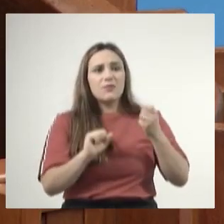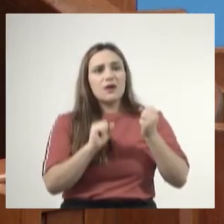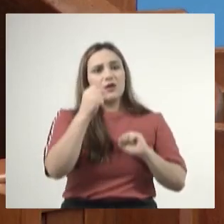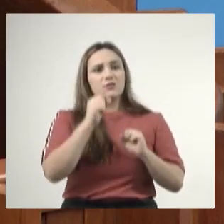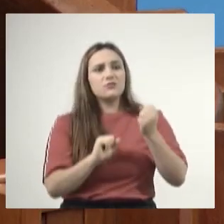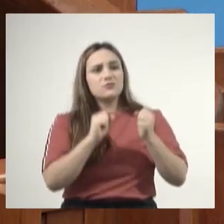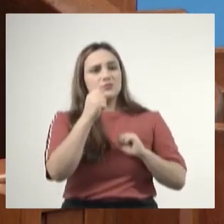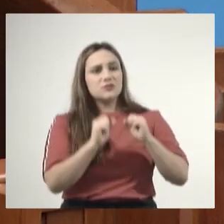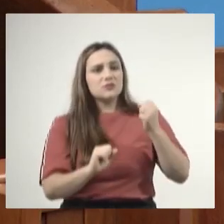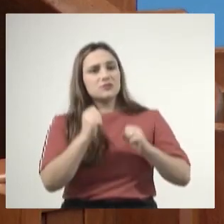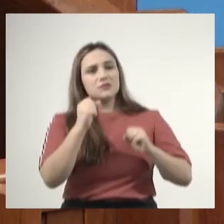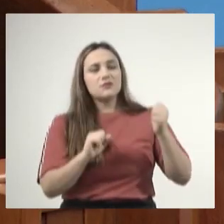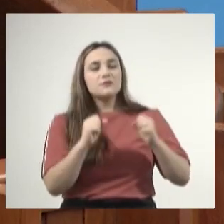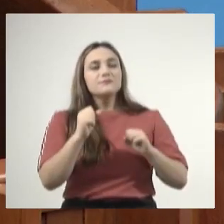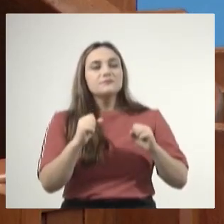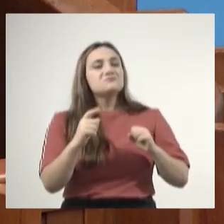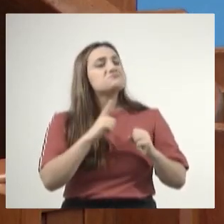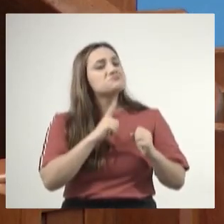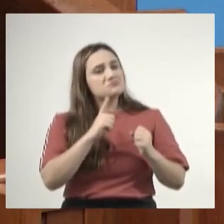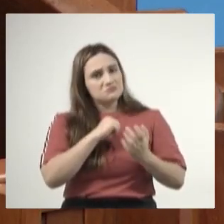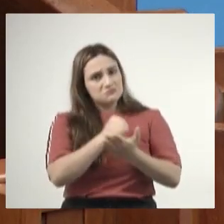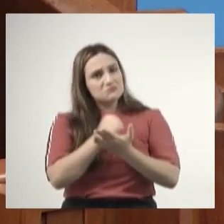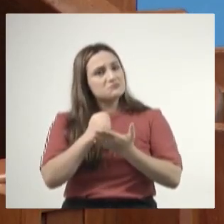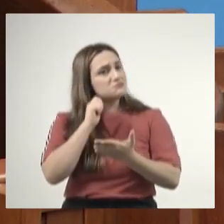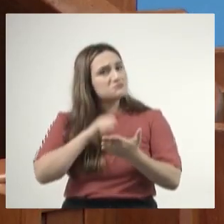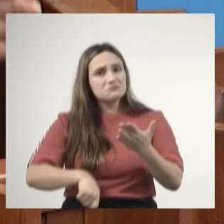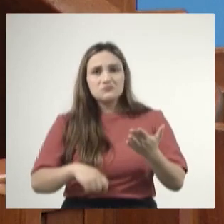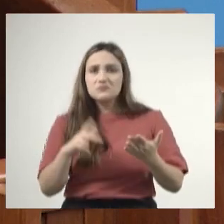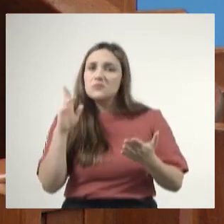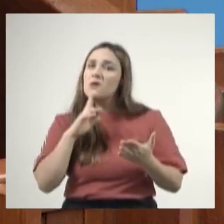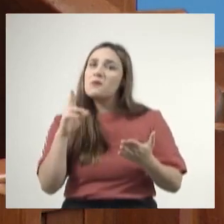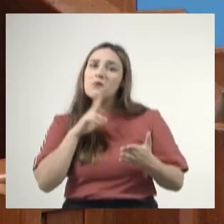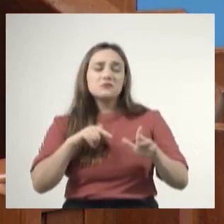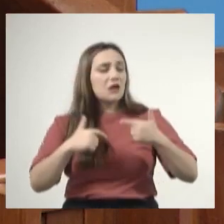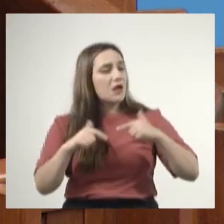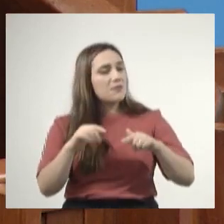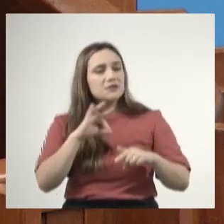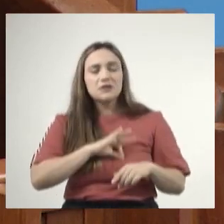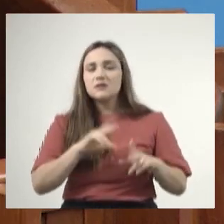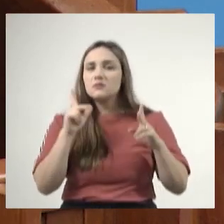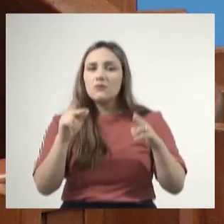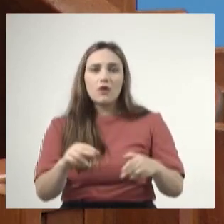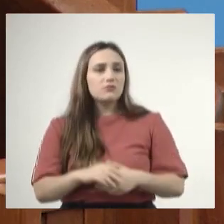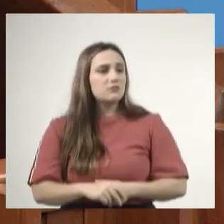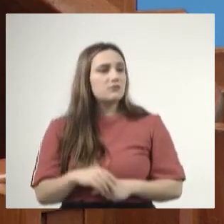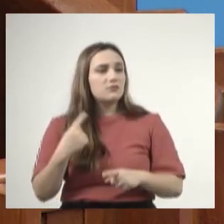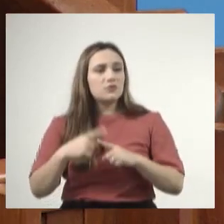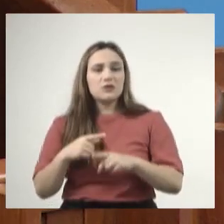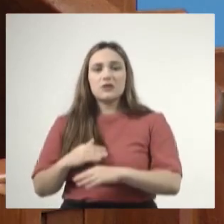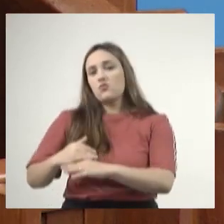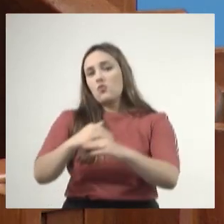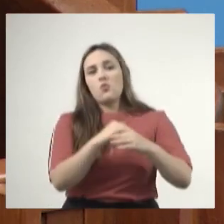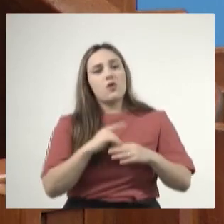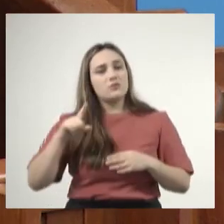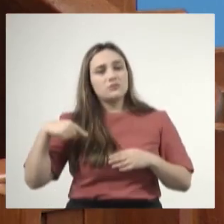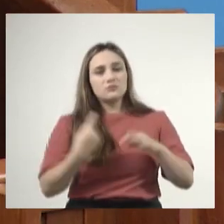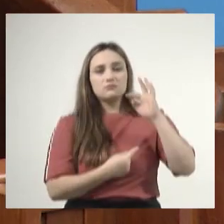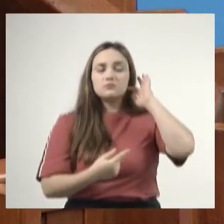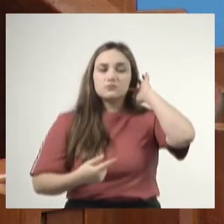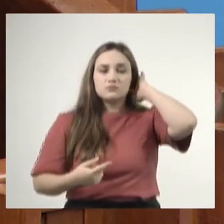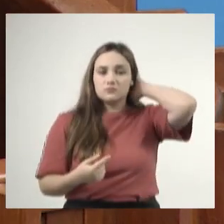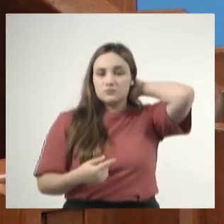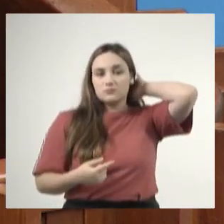carteira registrada, com todos os direitos de qualquer pessoa, que eles são todos iguais a nós. Então